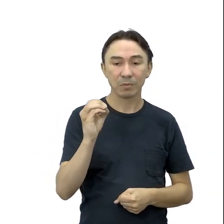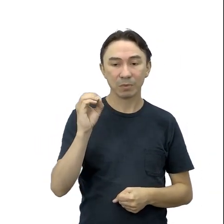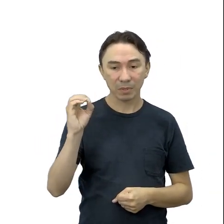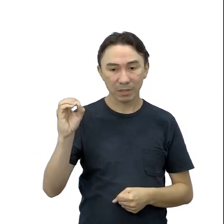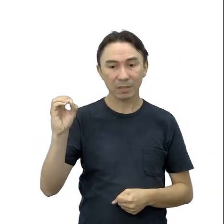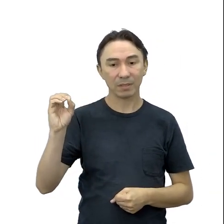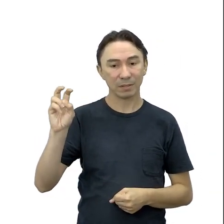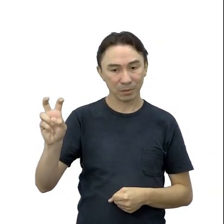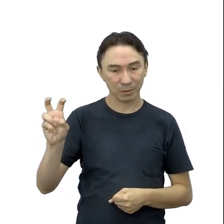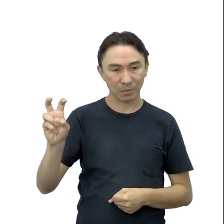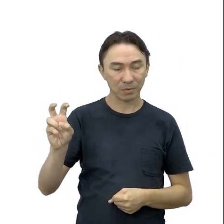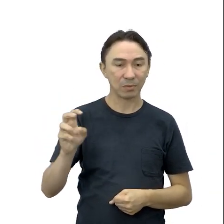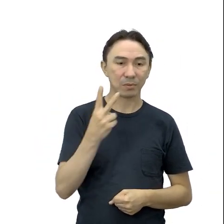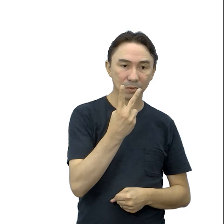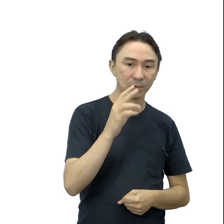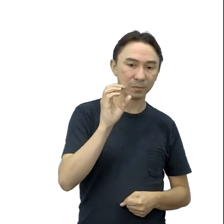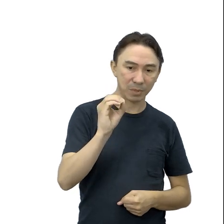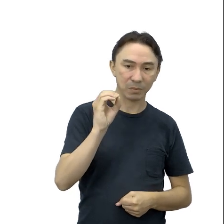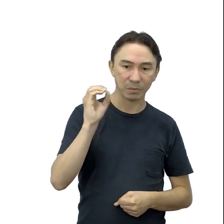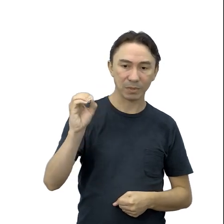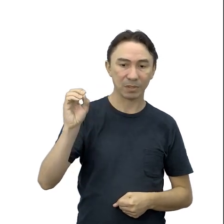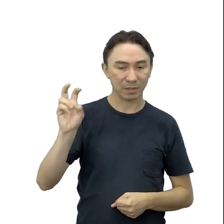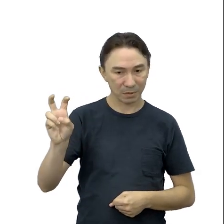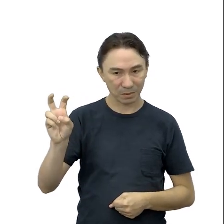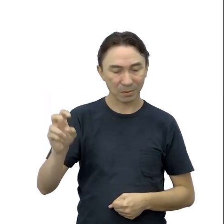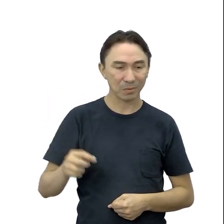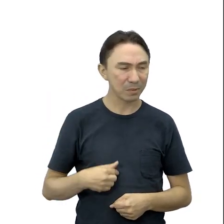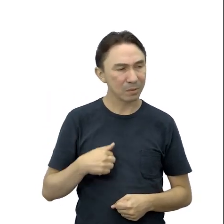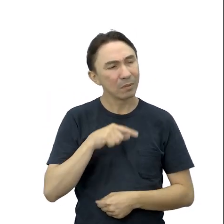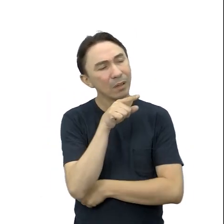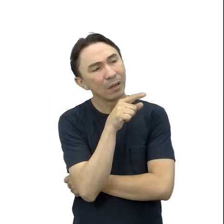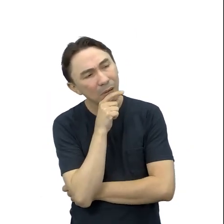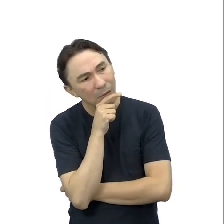me atraiu muito, porque até então eu tinha, assim, certas...